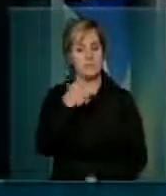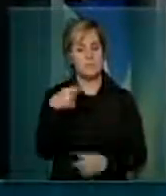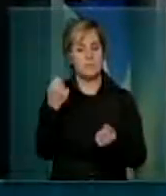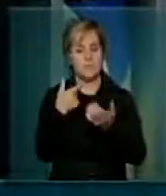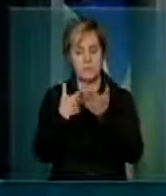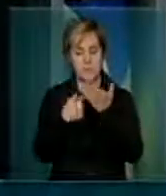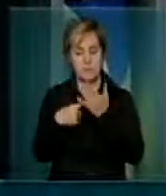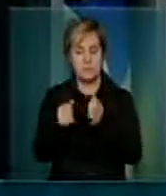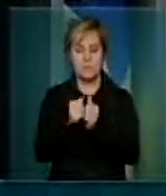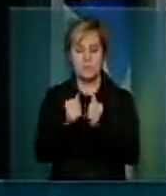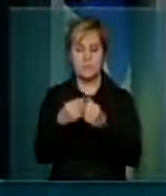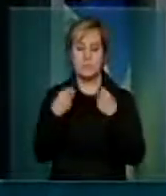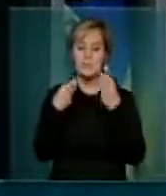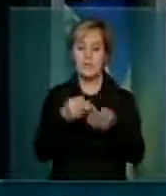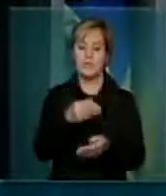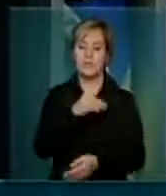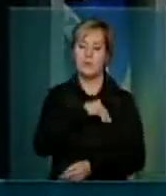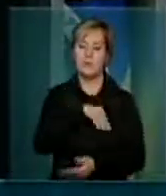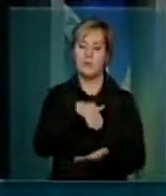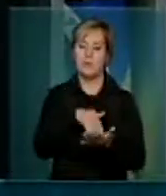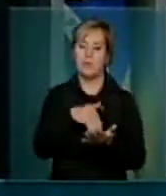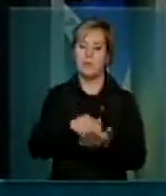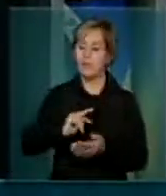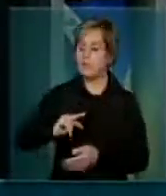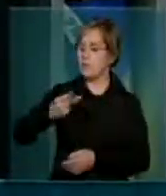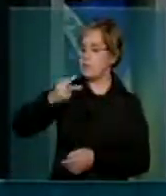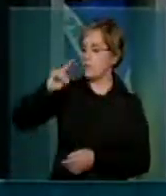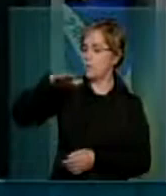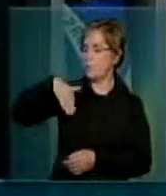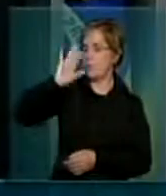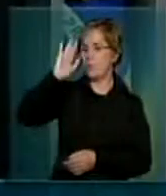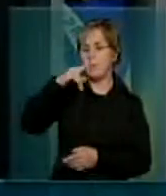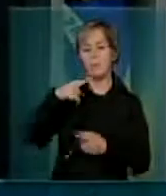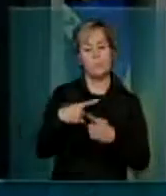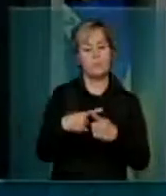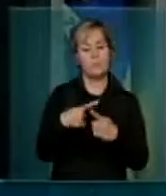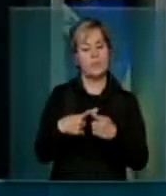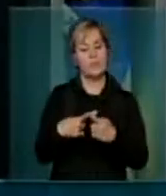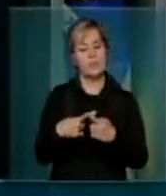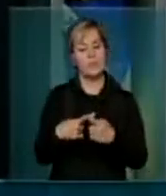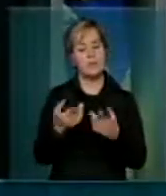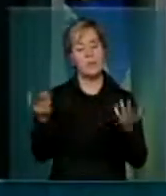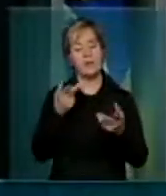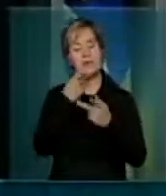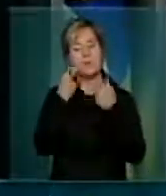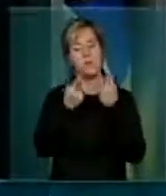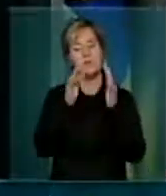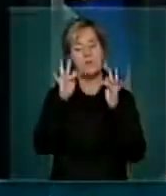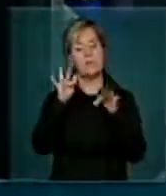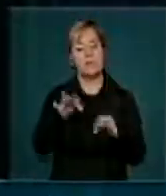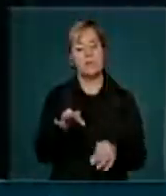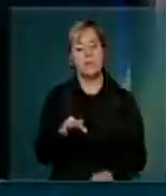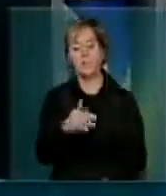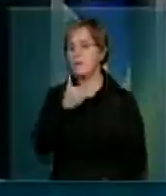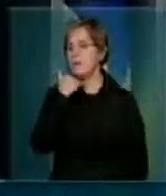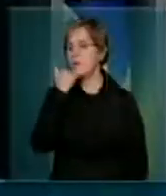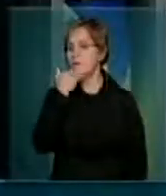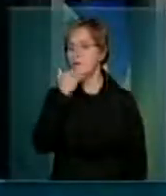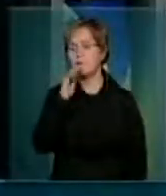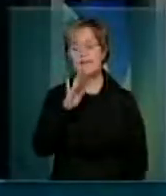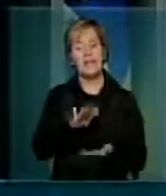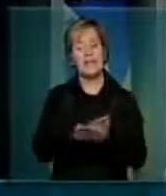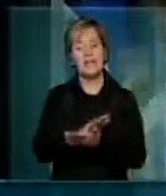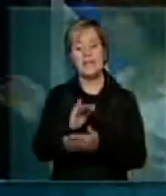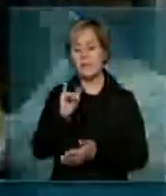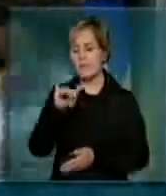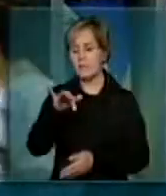ao salário mínimo um índice bem superior. Até porque, e aí termino, nem mesmo a inflação, a